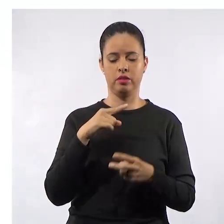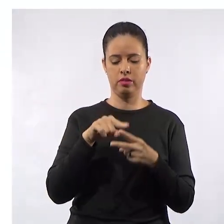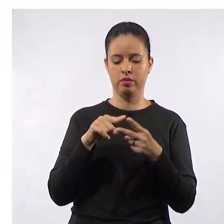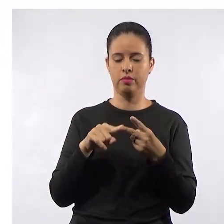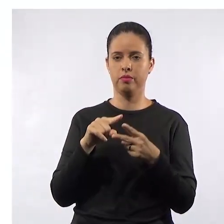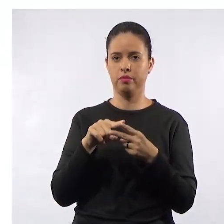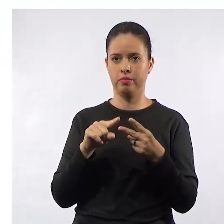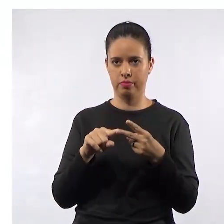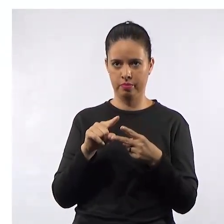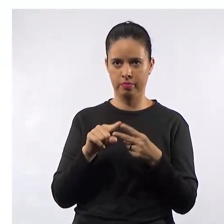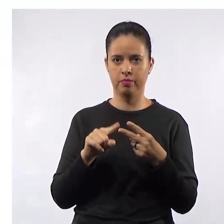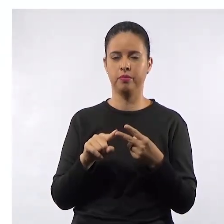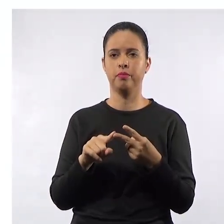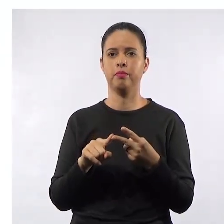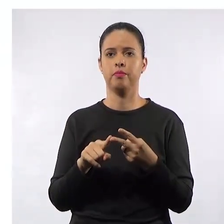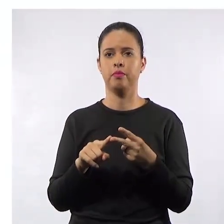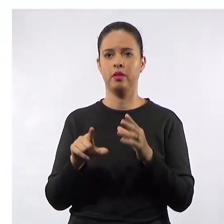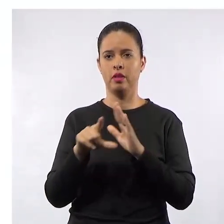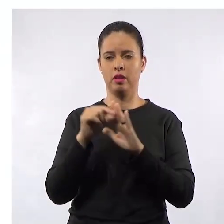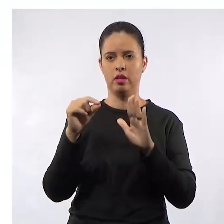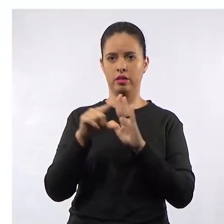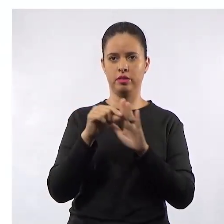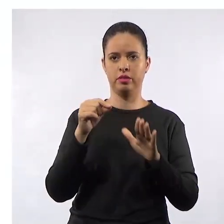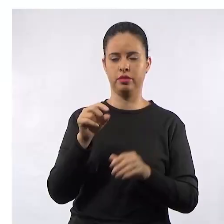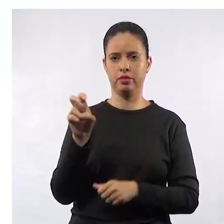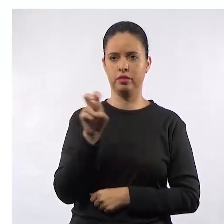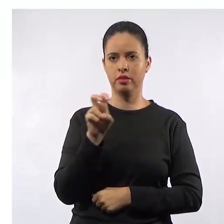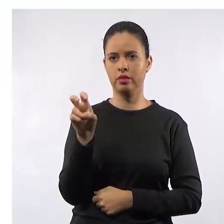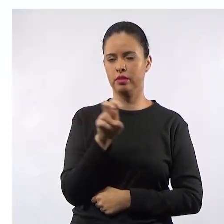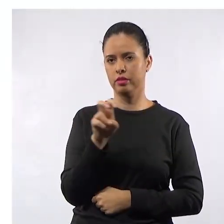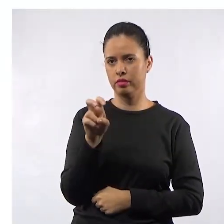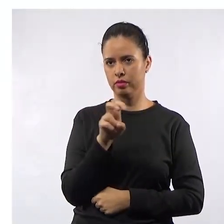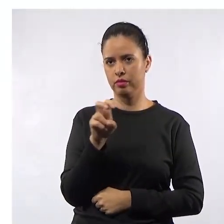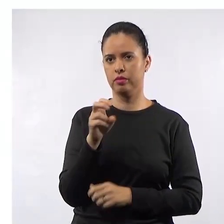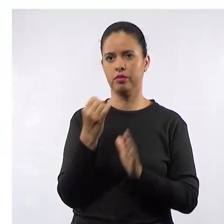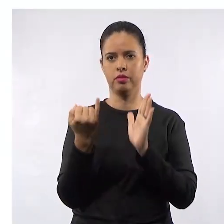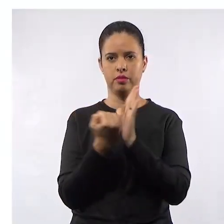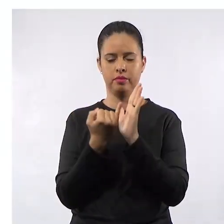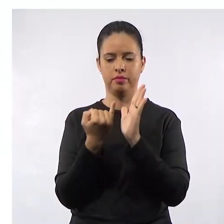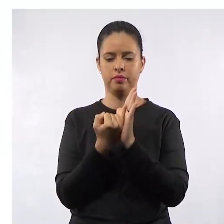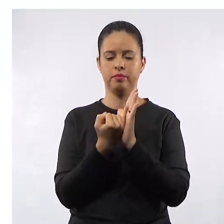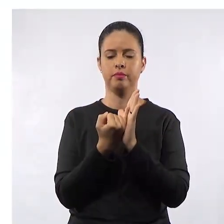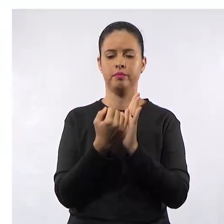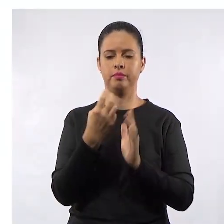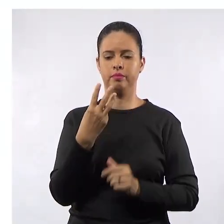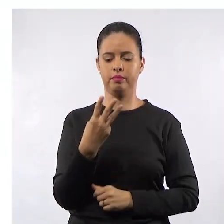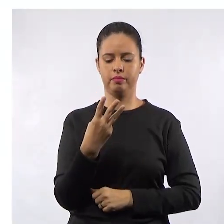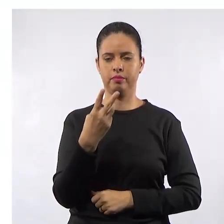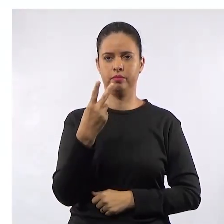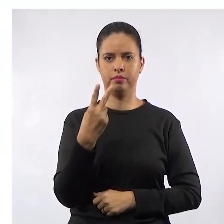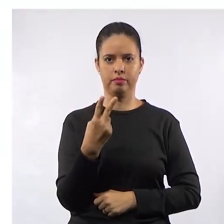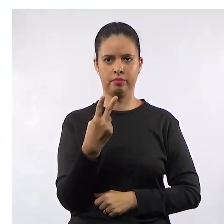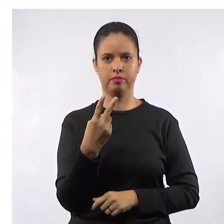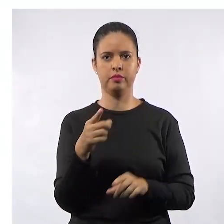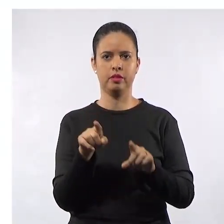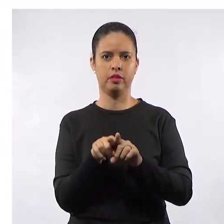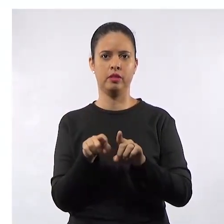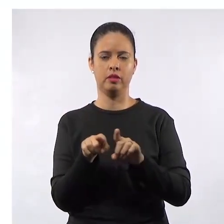corpo, que dentro da CF está no artigo 5º, inciso 32, e também no